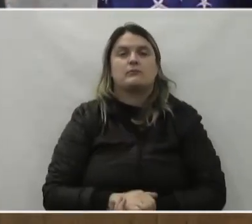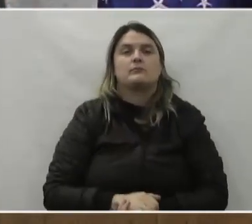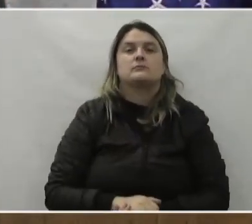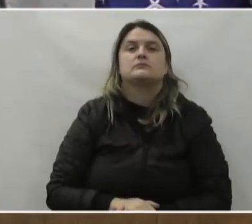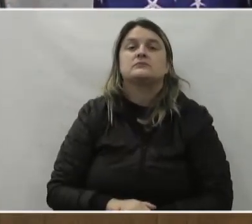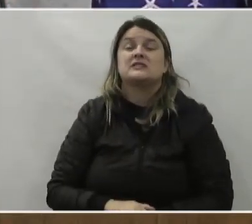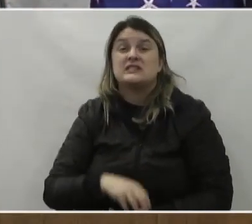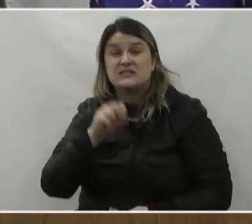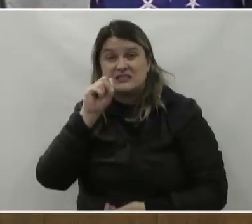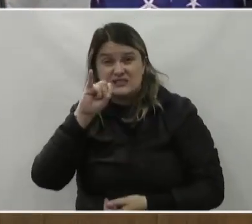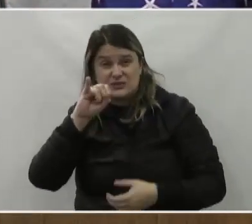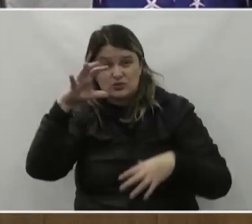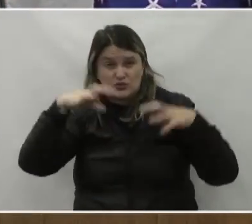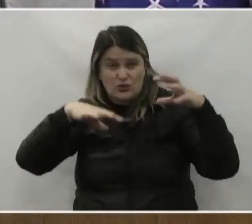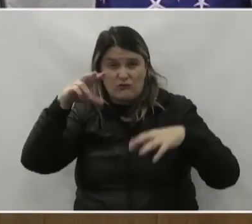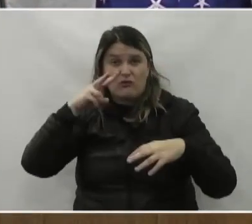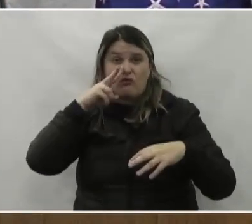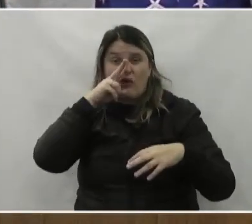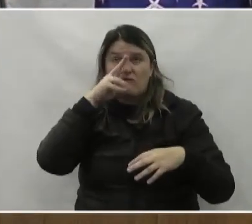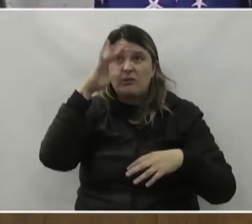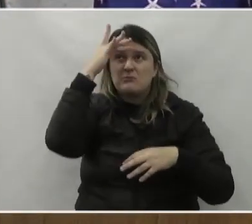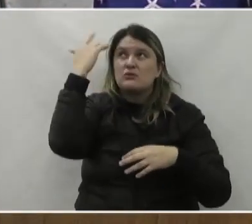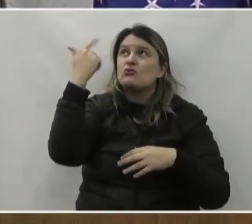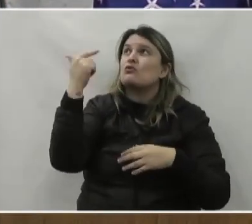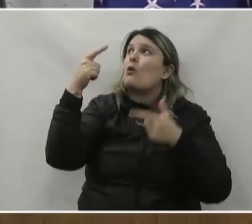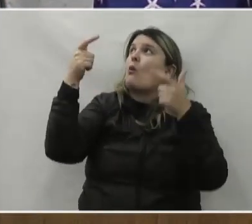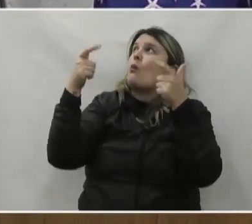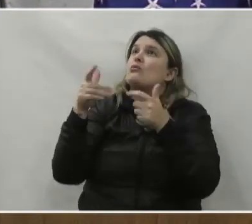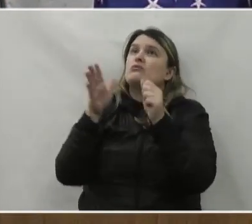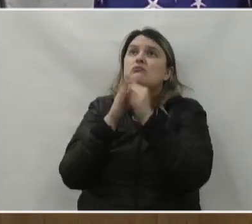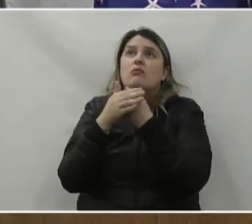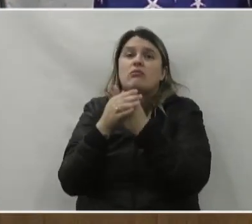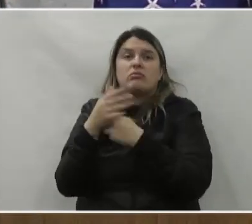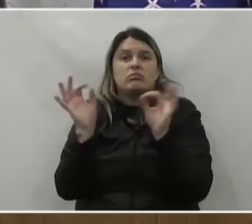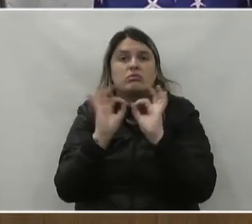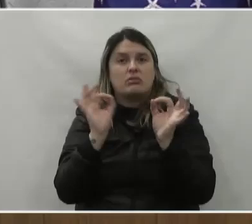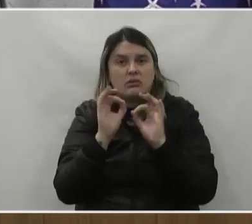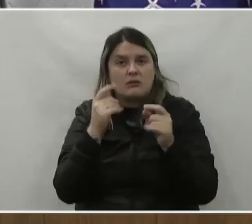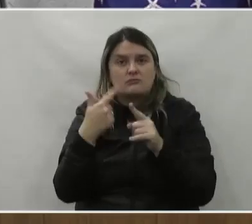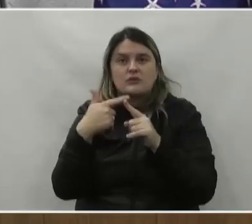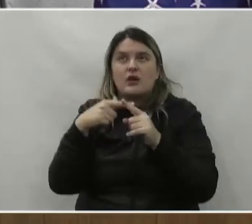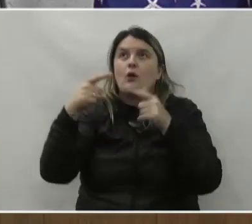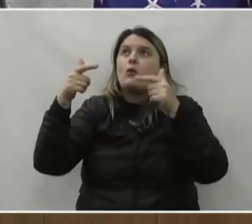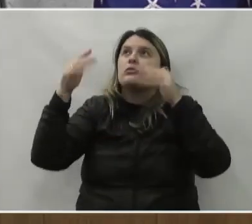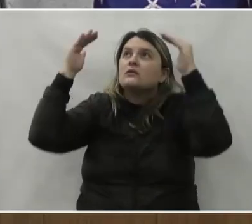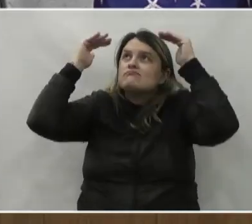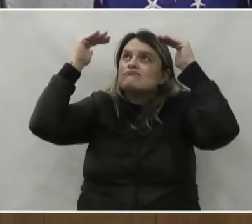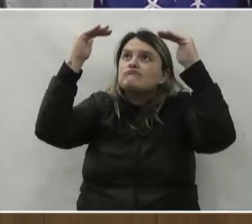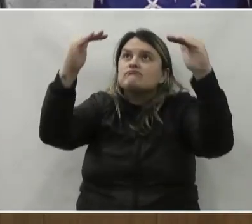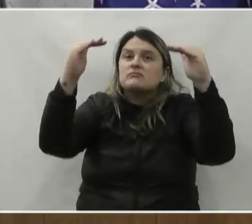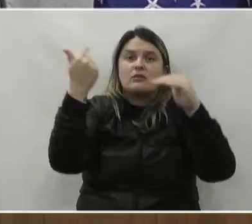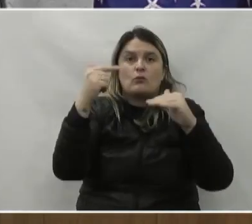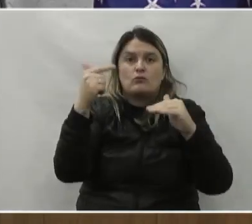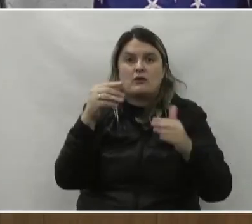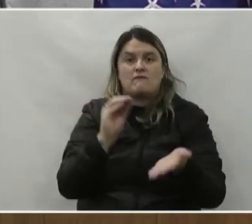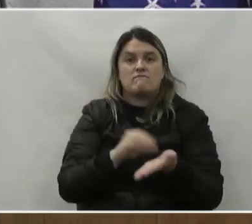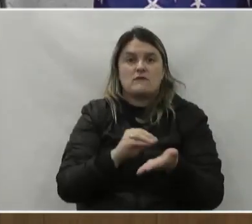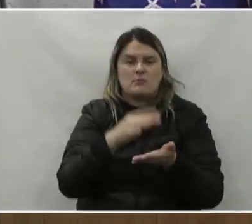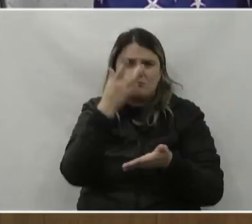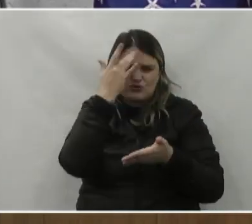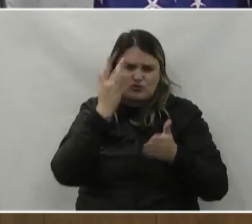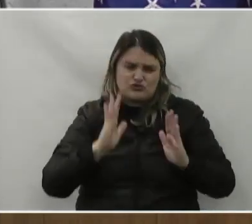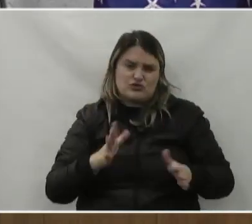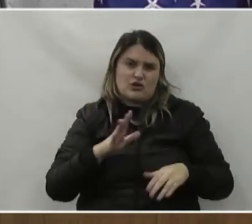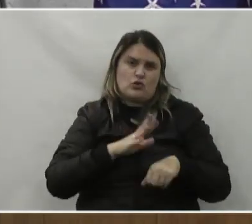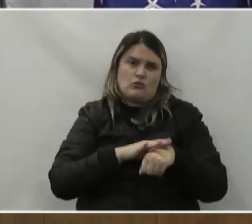em dias de chuva, expõe os pacientes muitos em condições frágeis